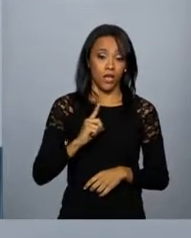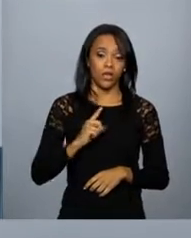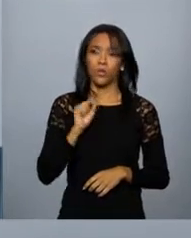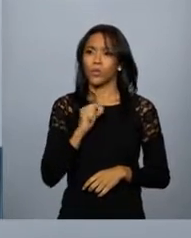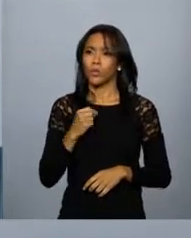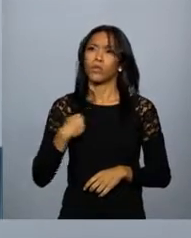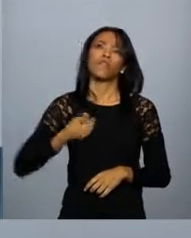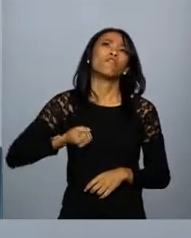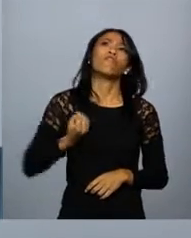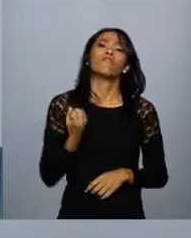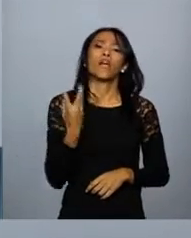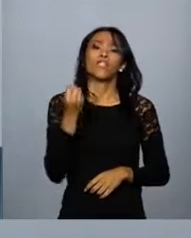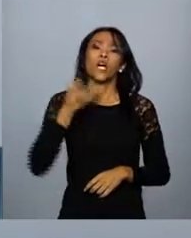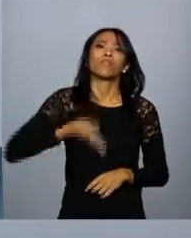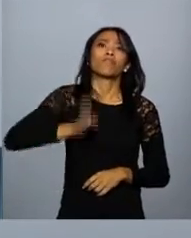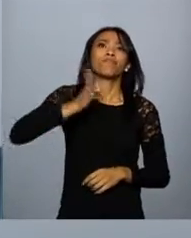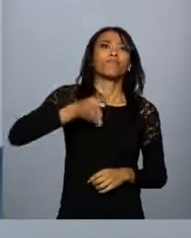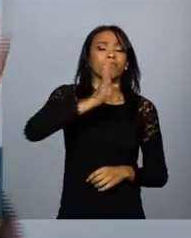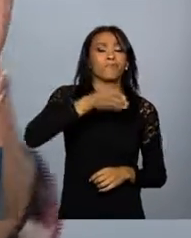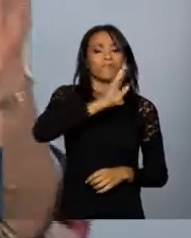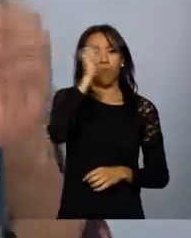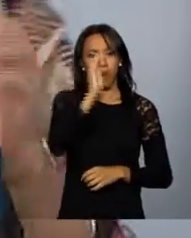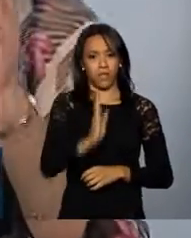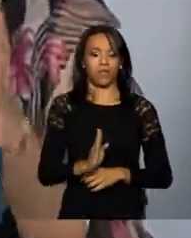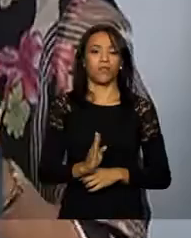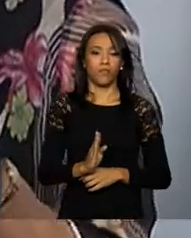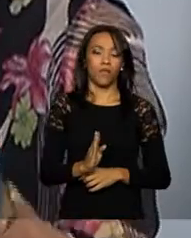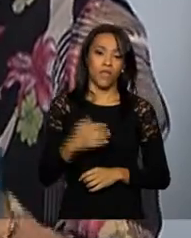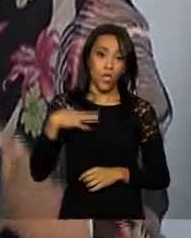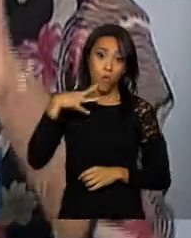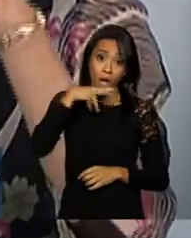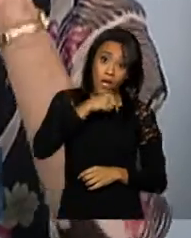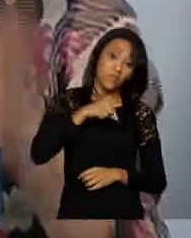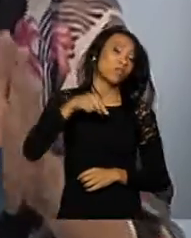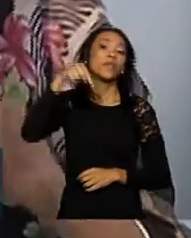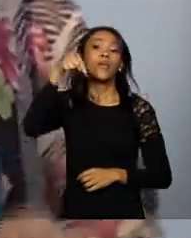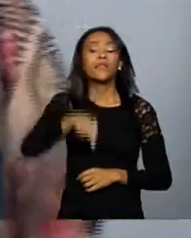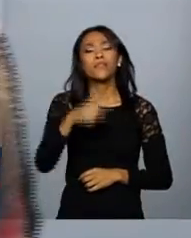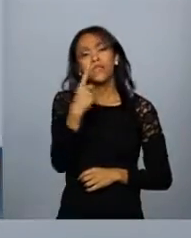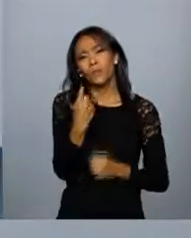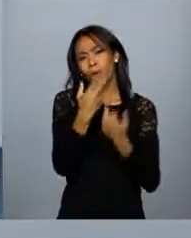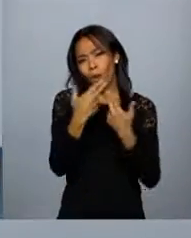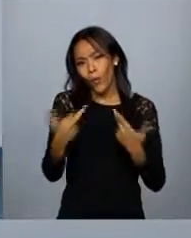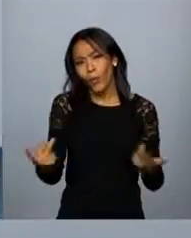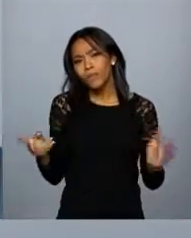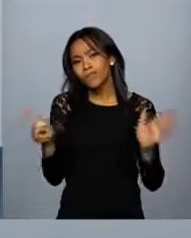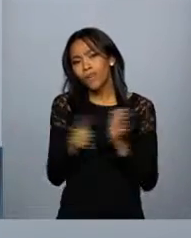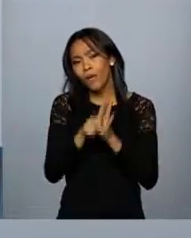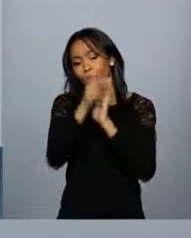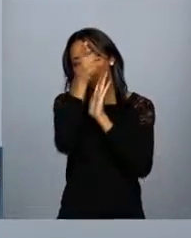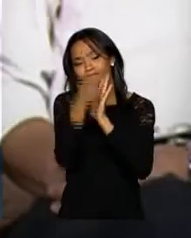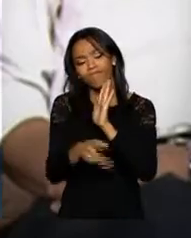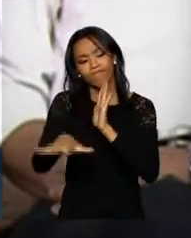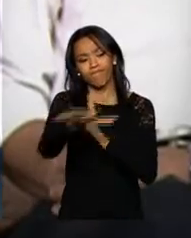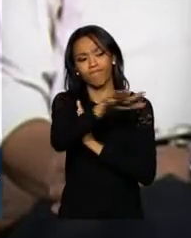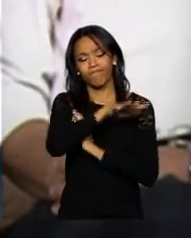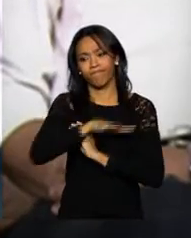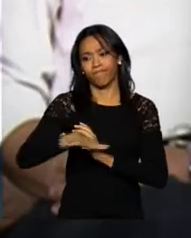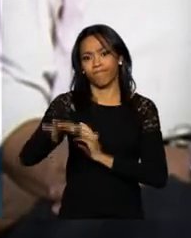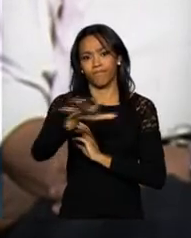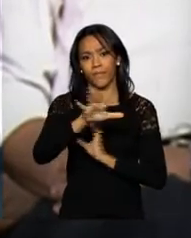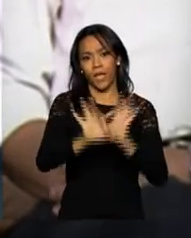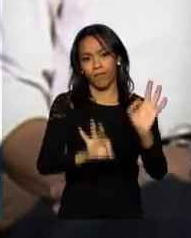esse país afora e acho que aqui tem uma coisa muito característica. a